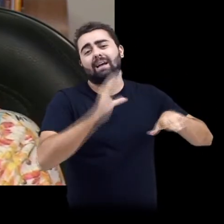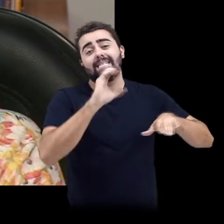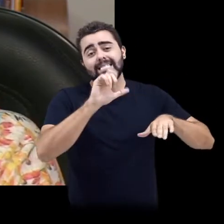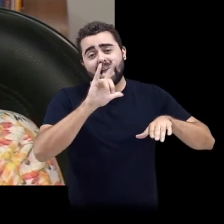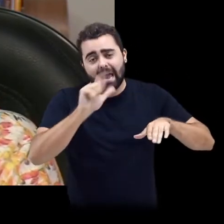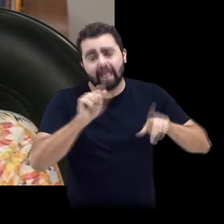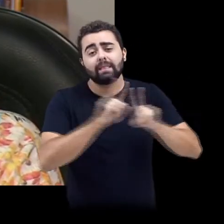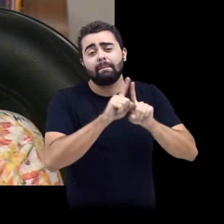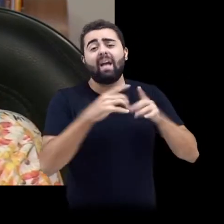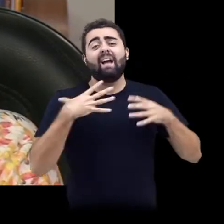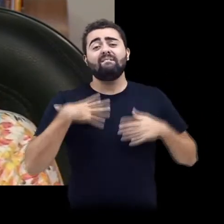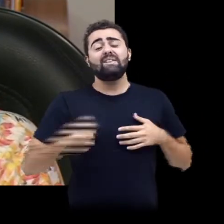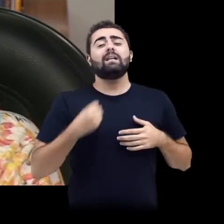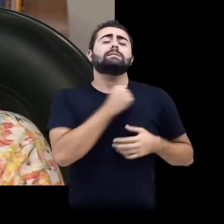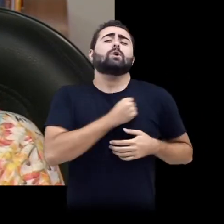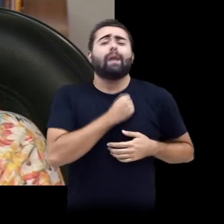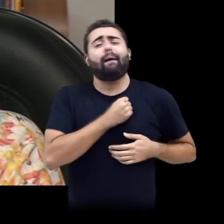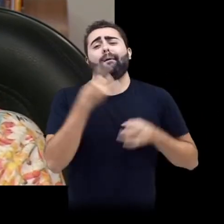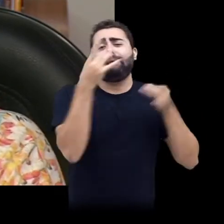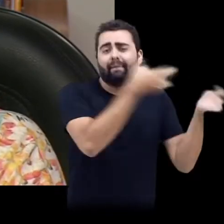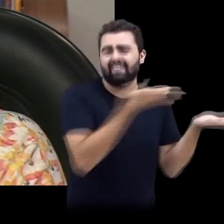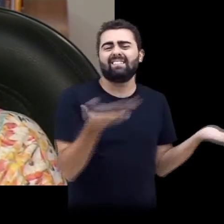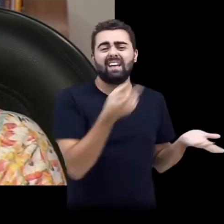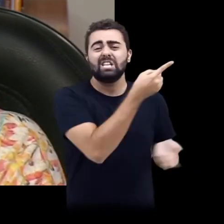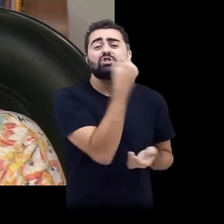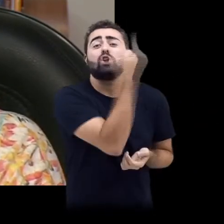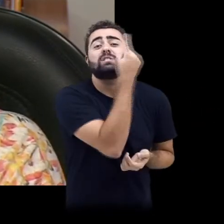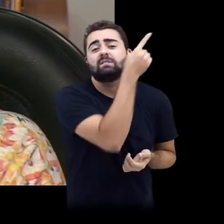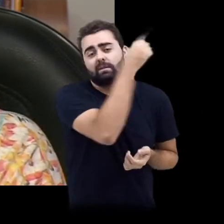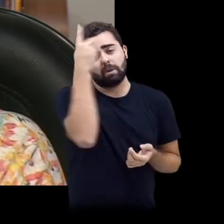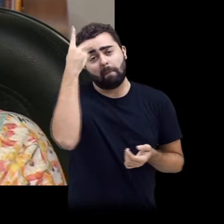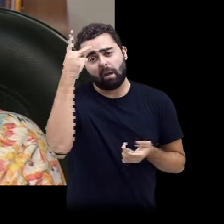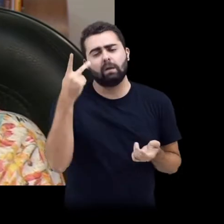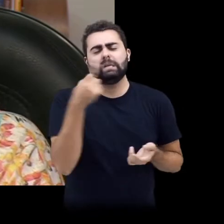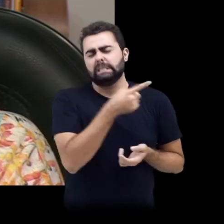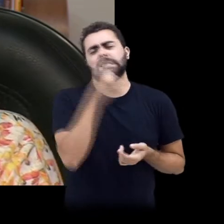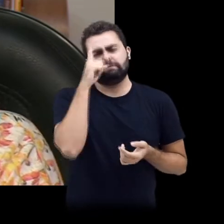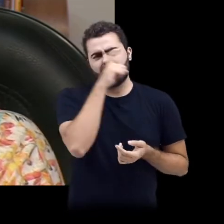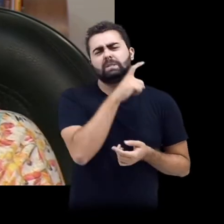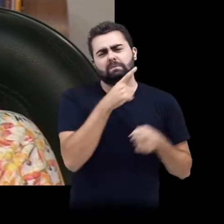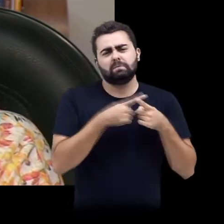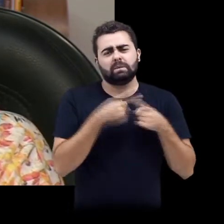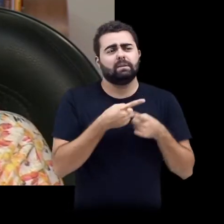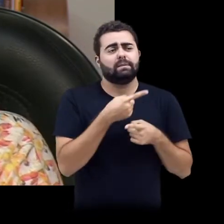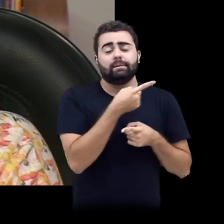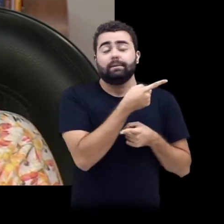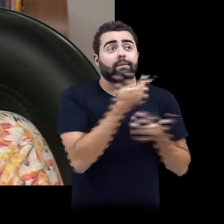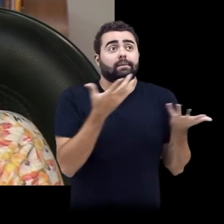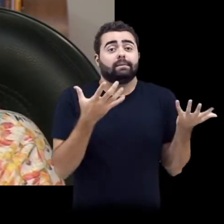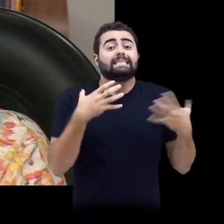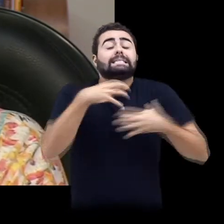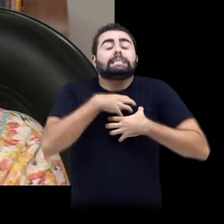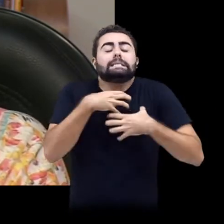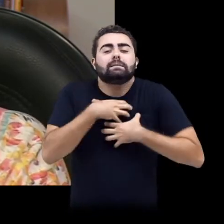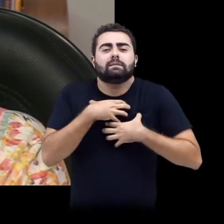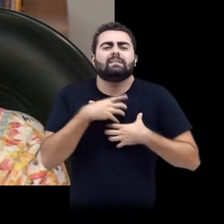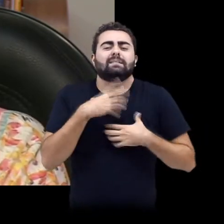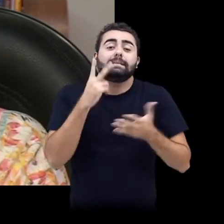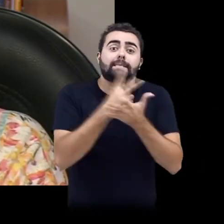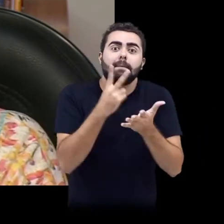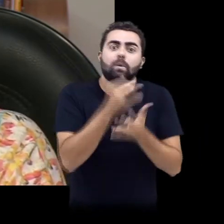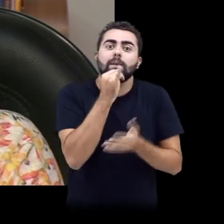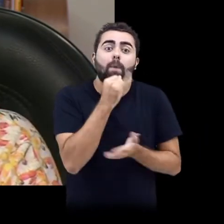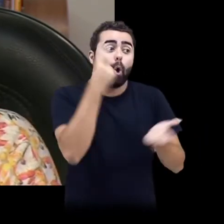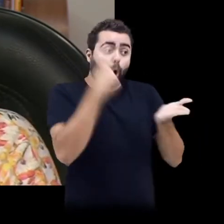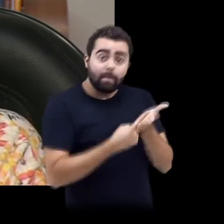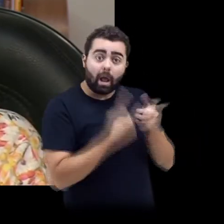vida da clandestinidade. Era muito duro. Cada vez que marcava um encontro com o Irã, se